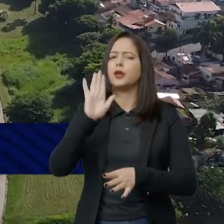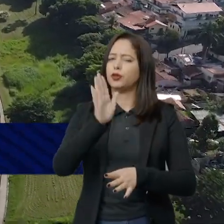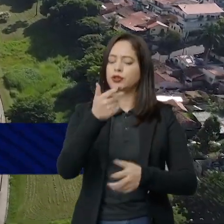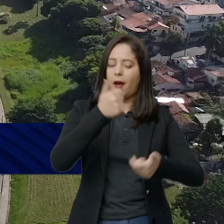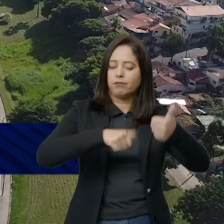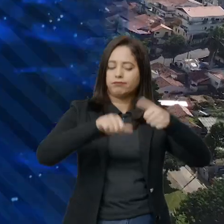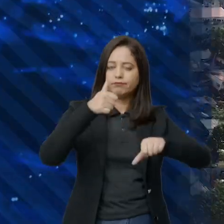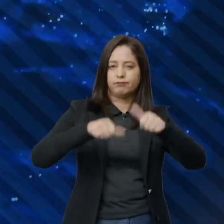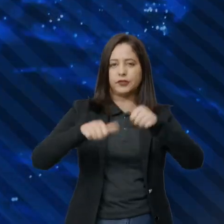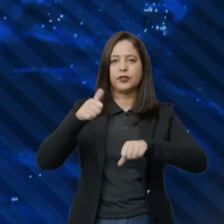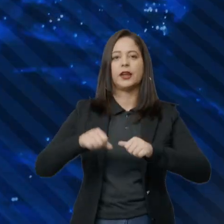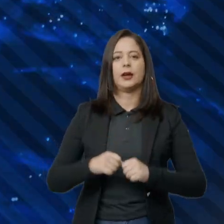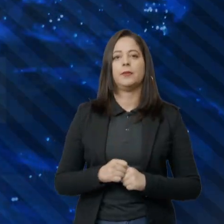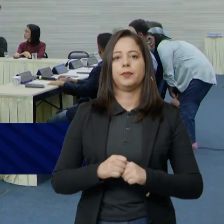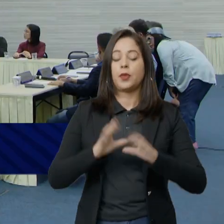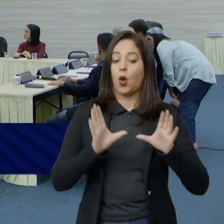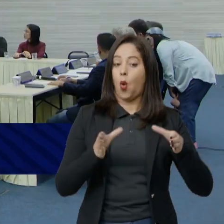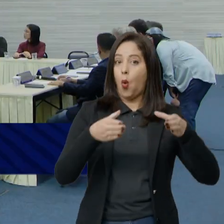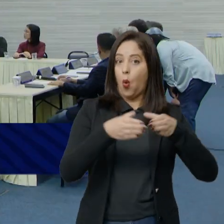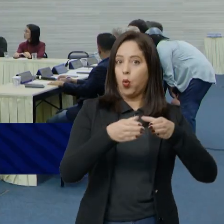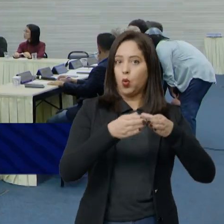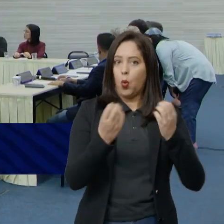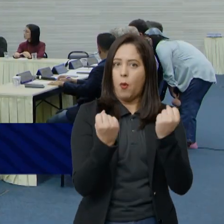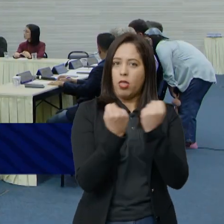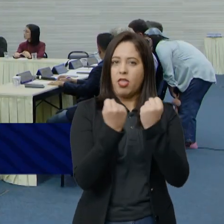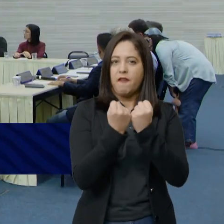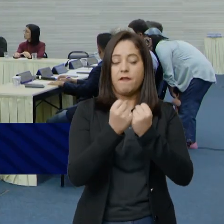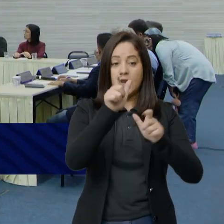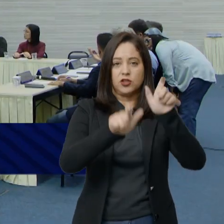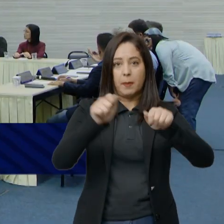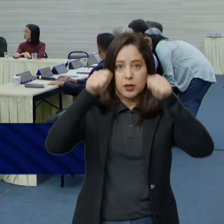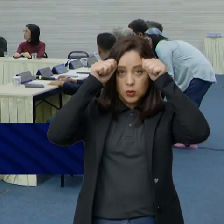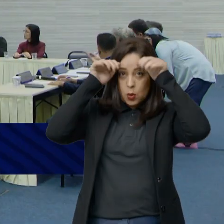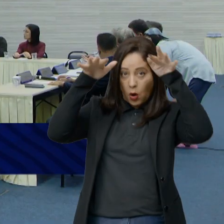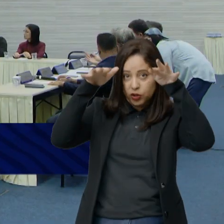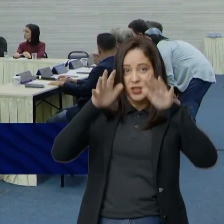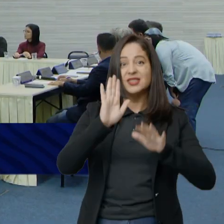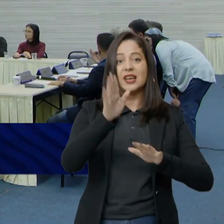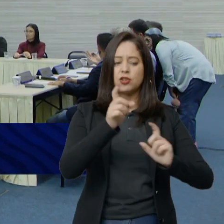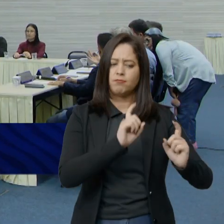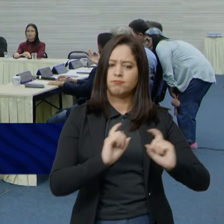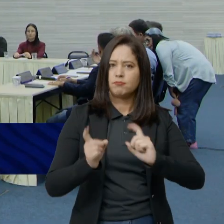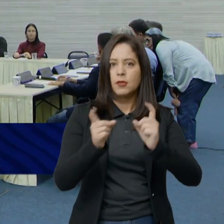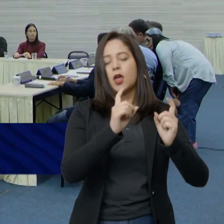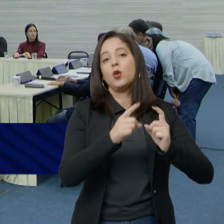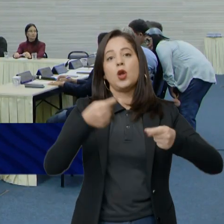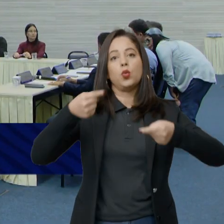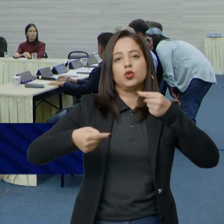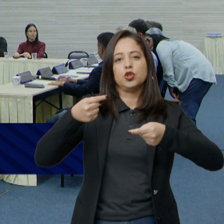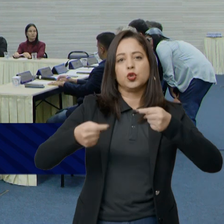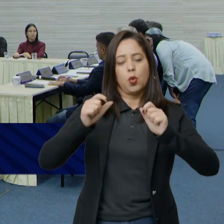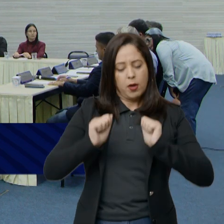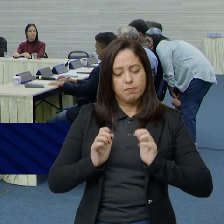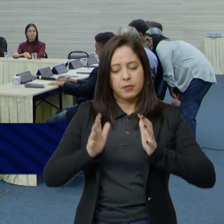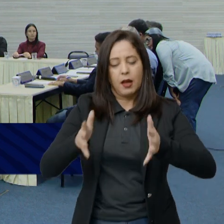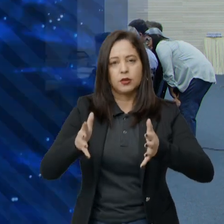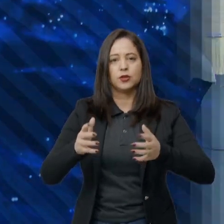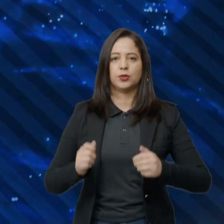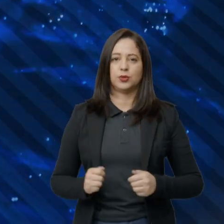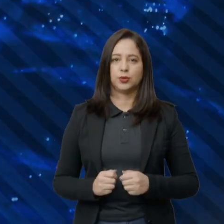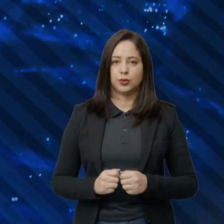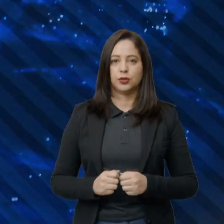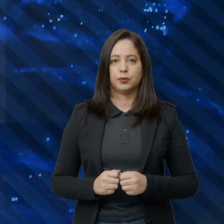pelos vereadores. Frente Parlamentar em Apoio a Pessoas com Autismo se reúne na Câmara para discutir políticas